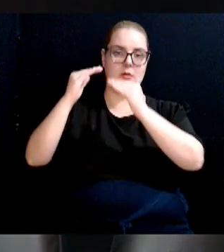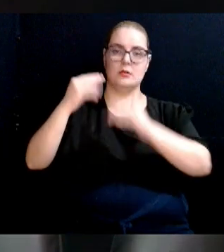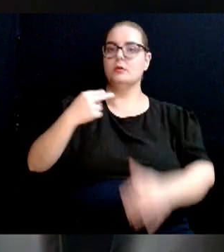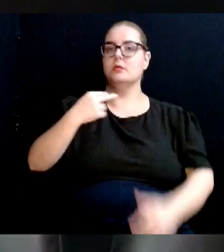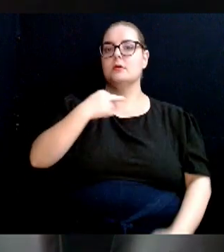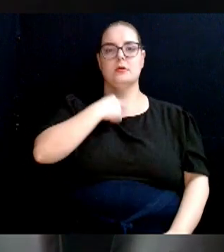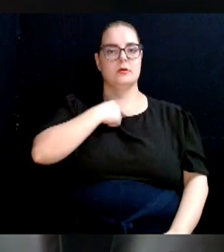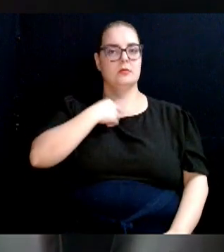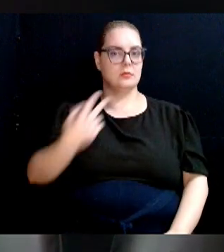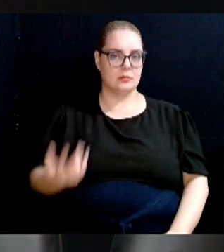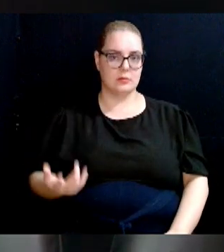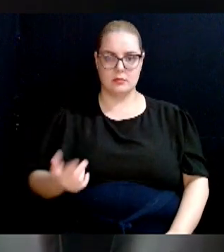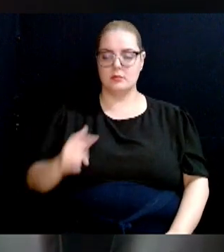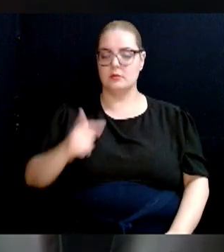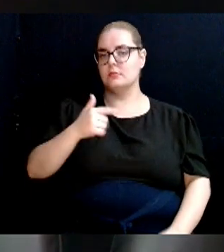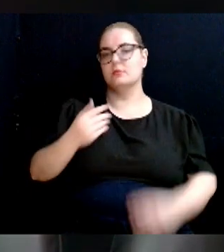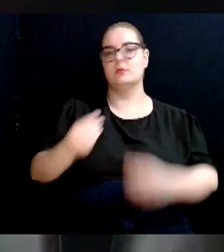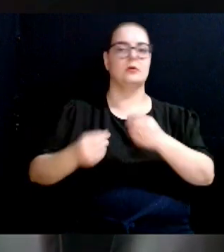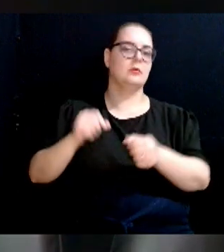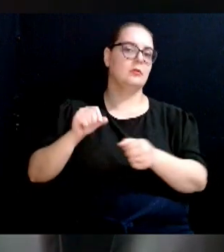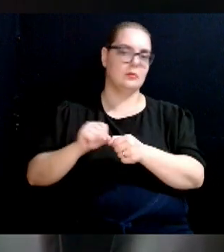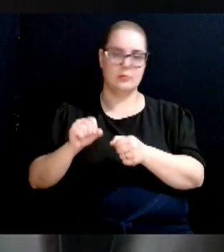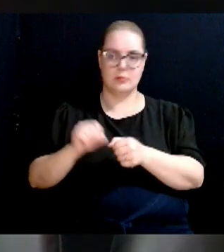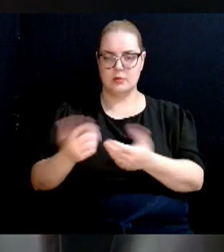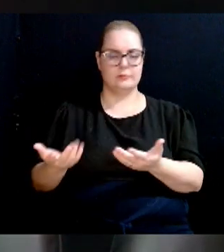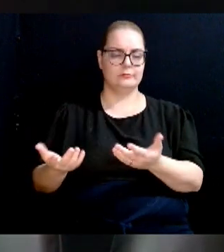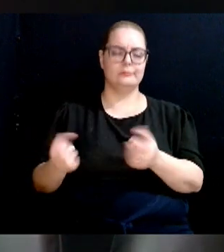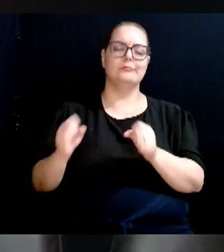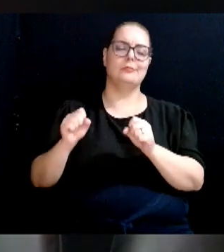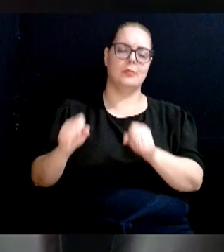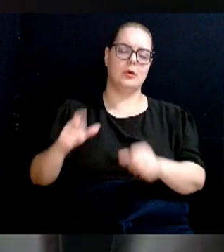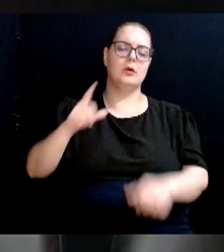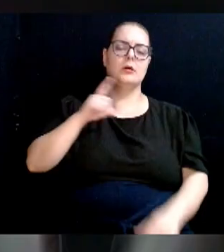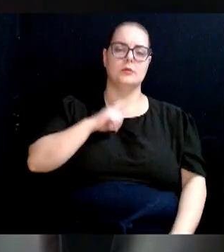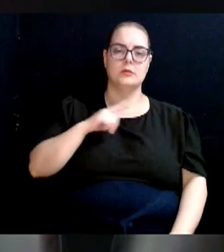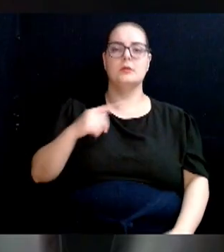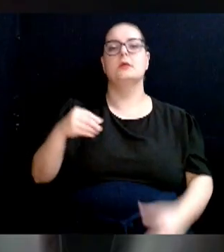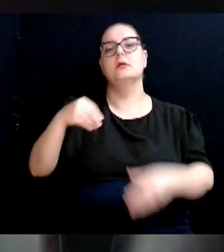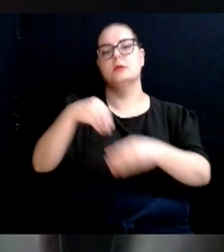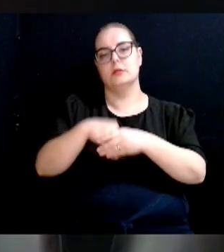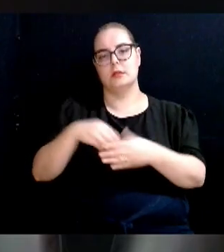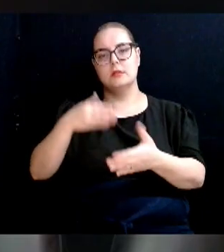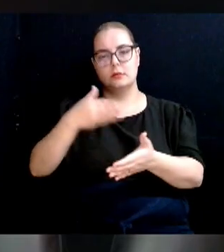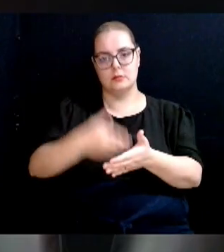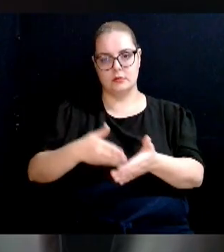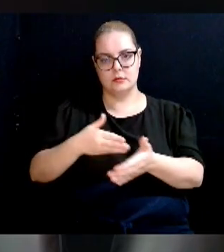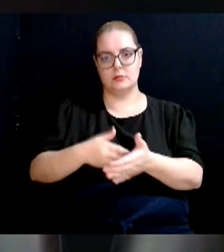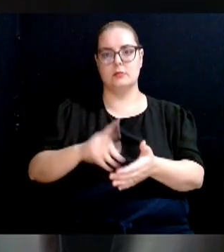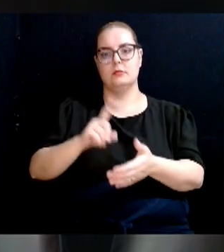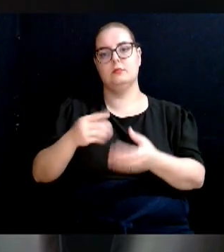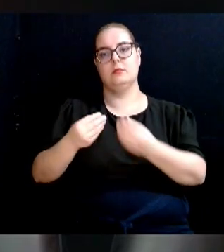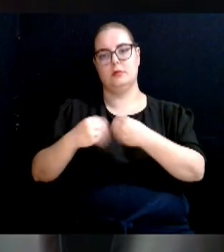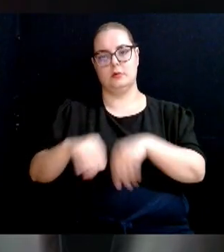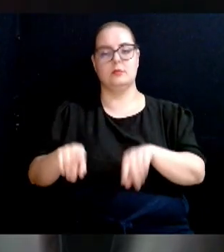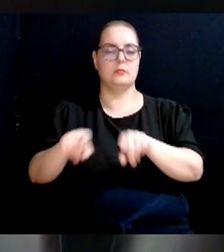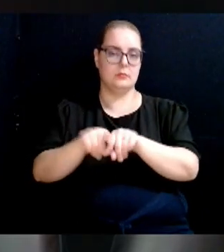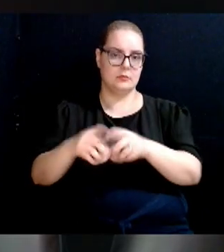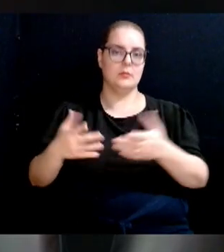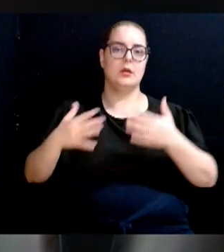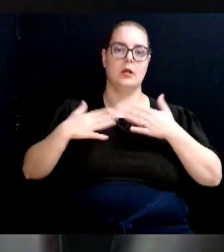não dá mais para fazer. Claro que dentro da sua limitação, para não se prejudicar, né,